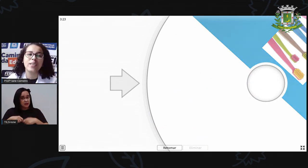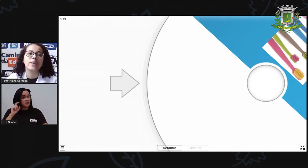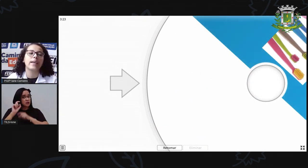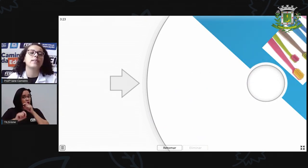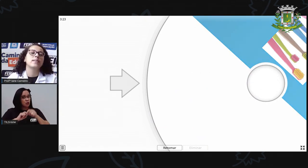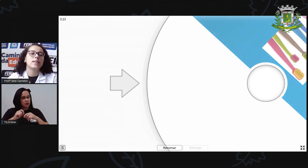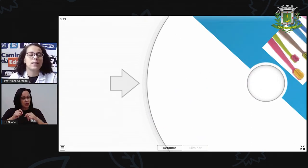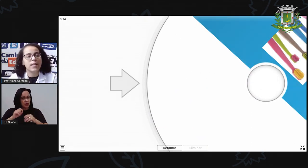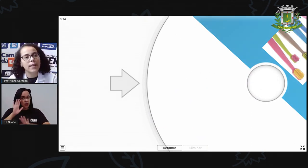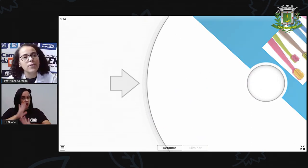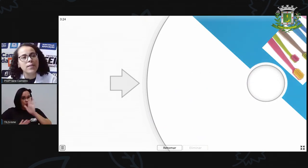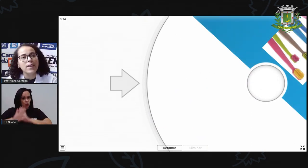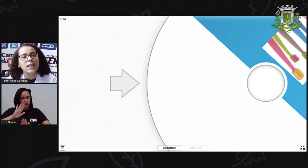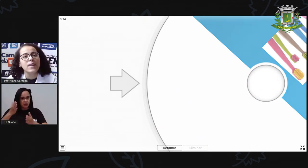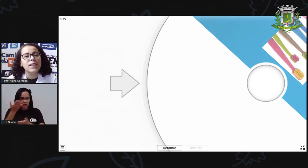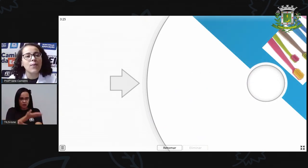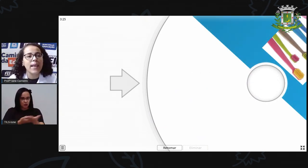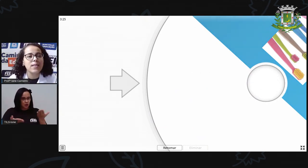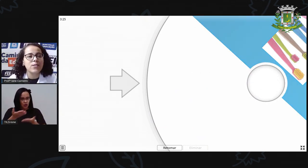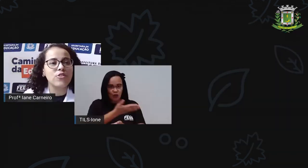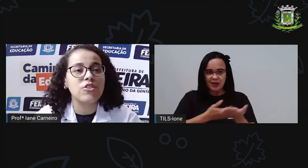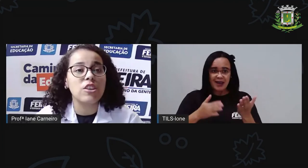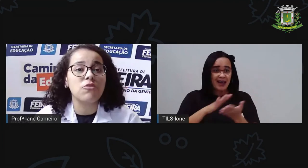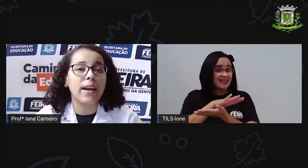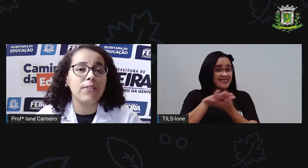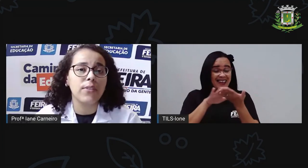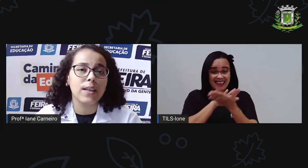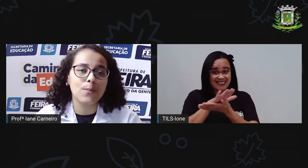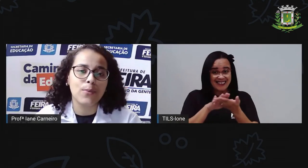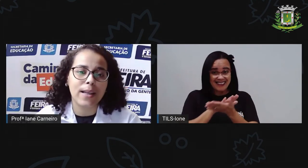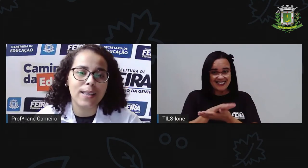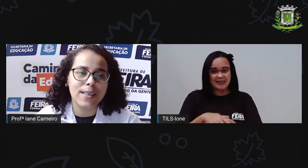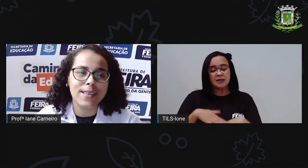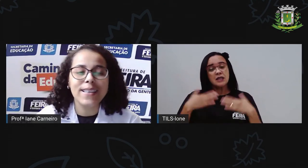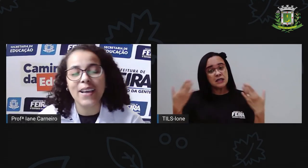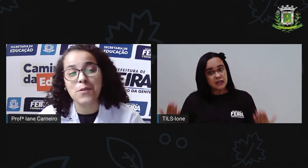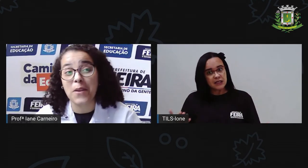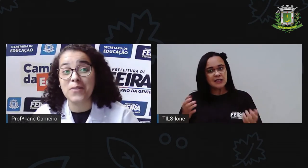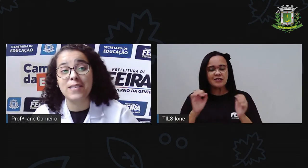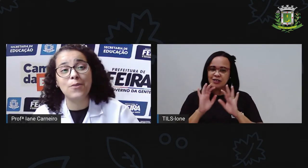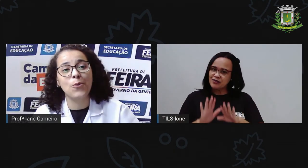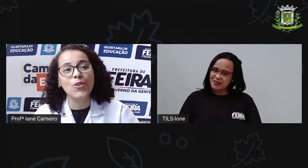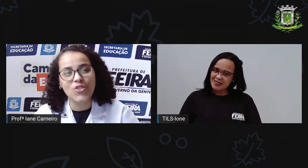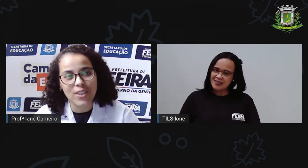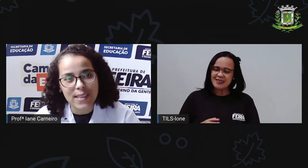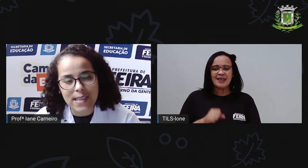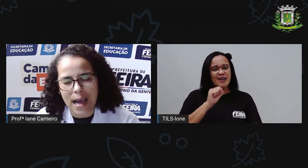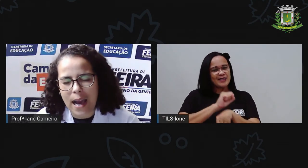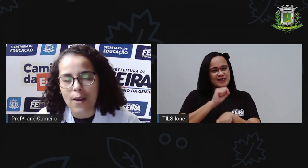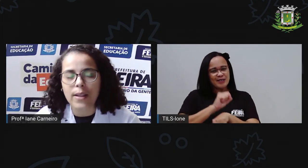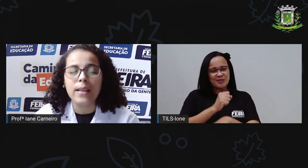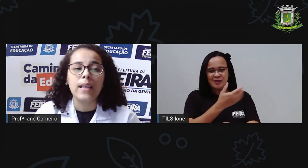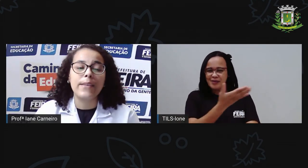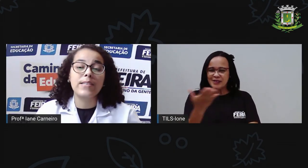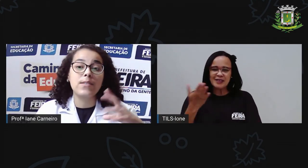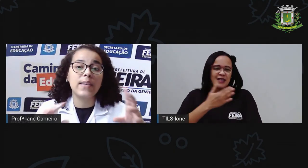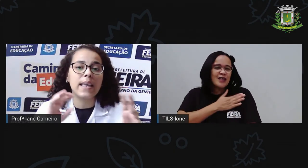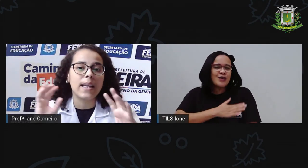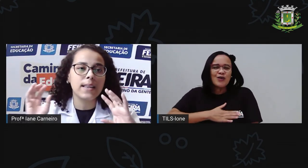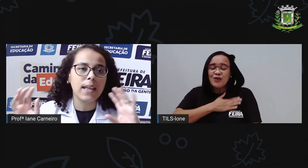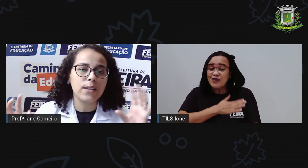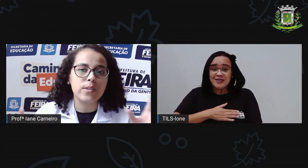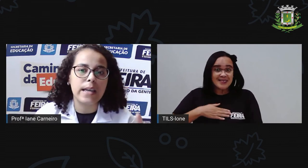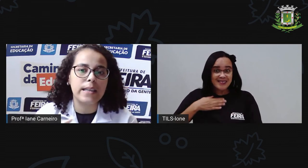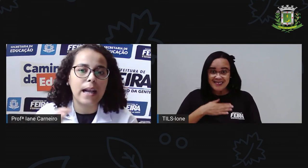com ninguém, tá certo? Então, é isso, gente, a gente vai ficando por aqui, né? Espero que vocês tenham curtido essa aula, que vocês